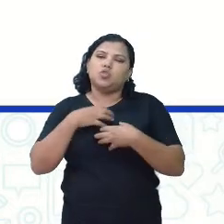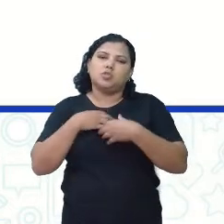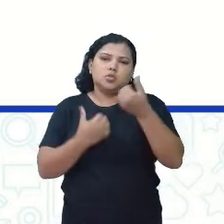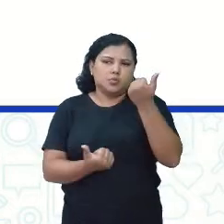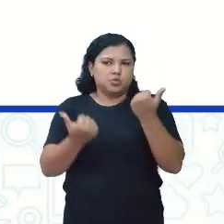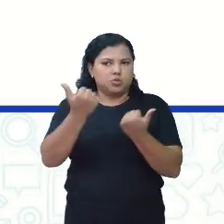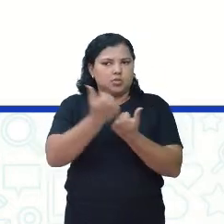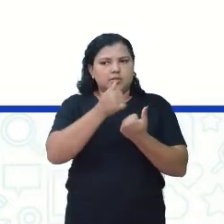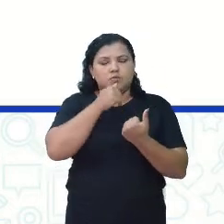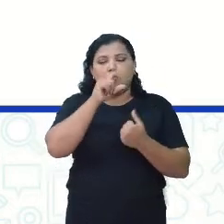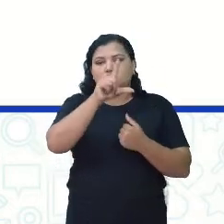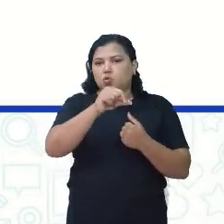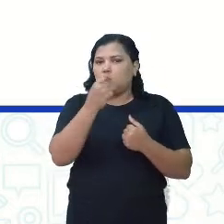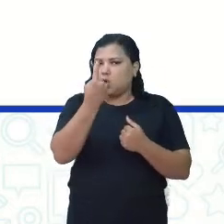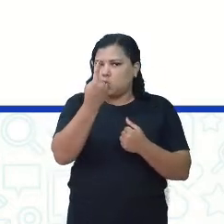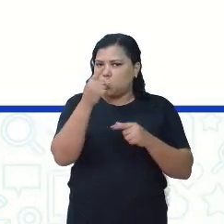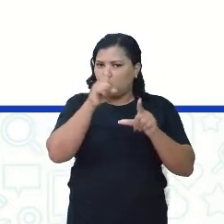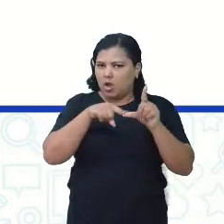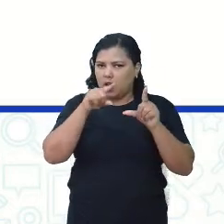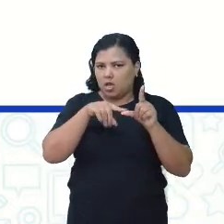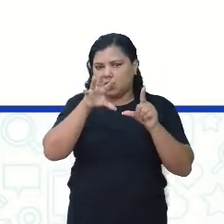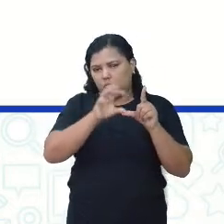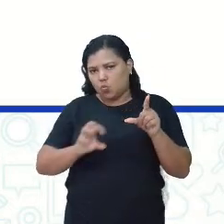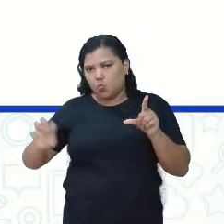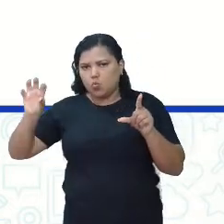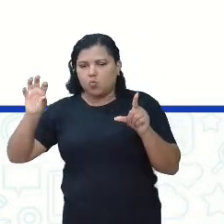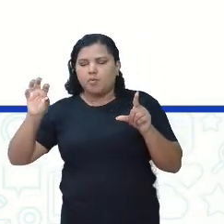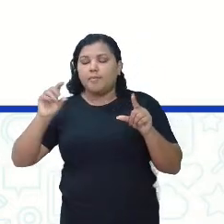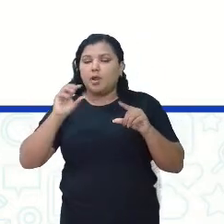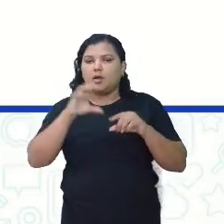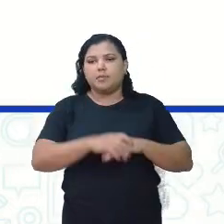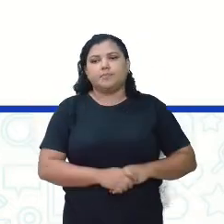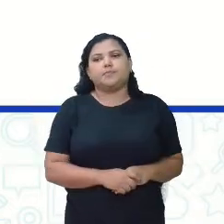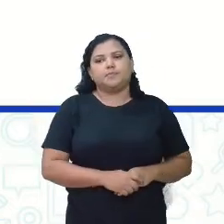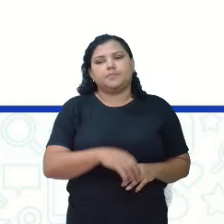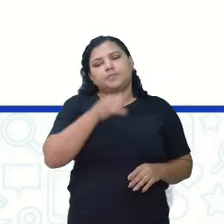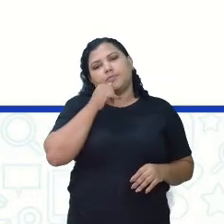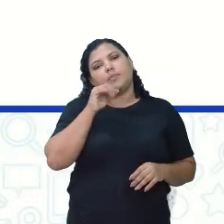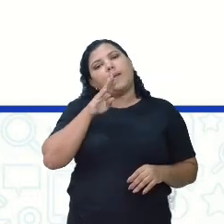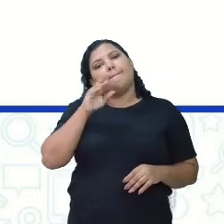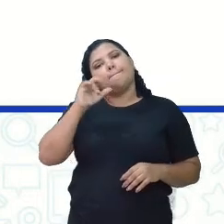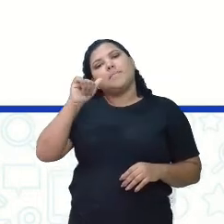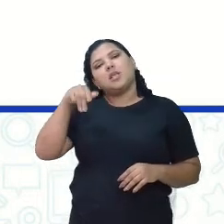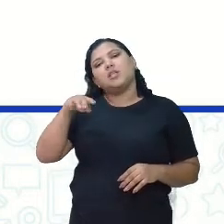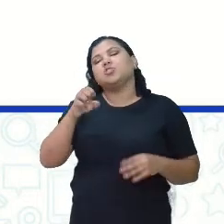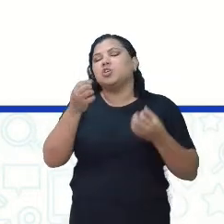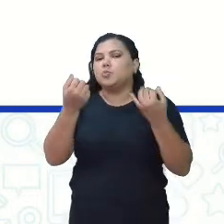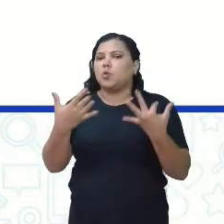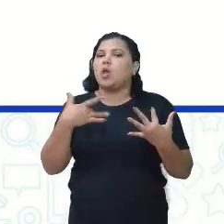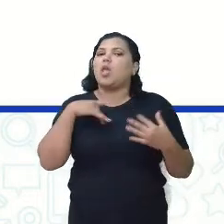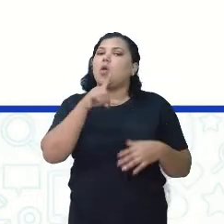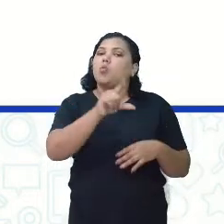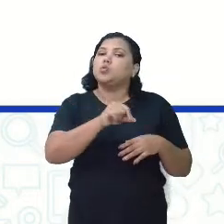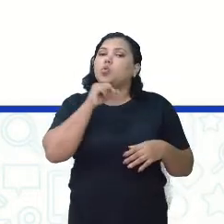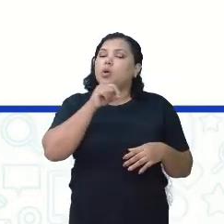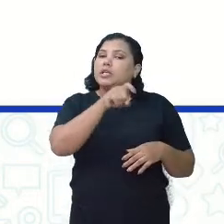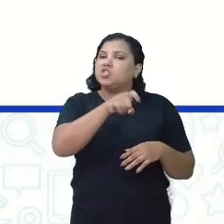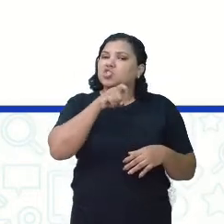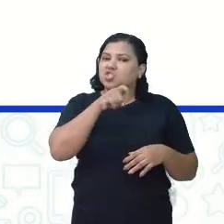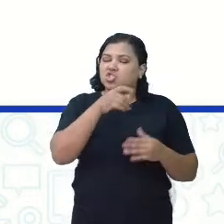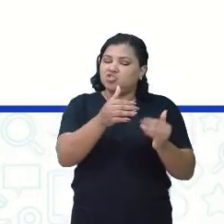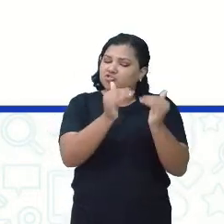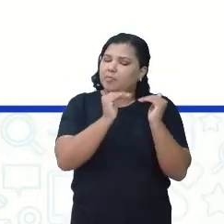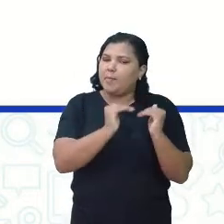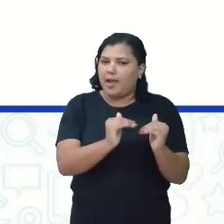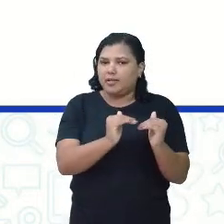substituição. Vamos escolher uma incógnita para isolar, certo? Então, como o Briane falou, eu escolhi a incógnita x da equação de